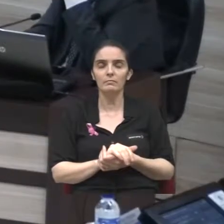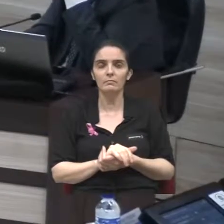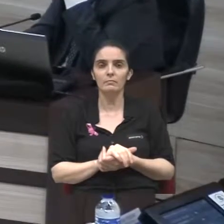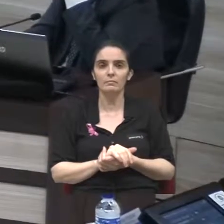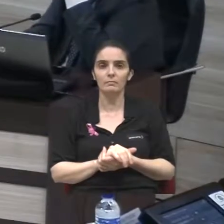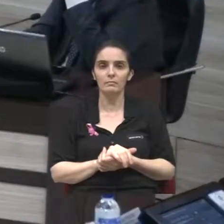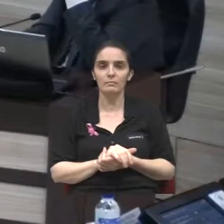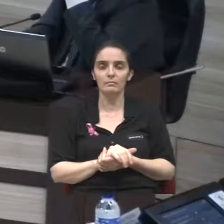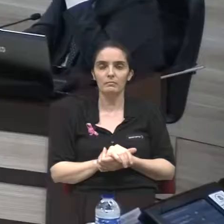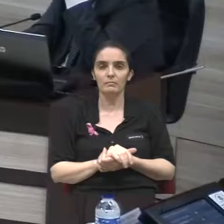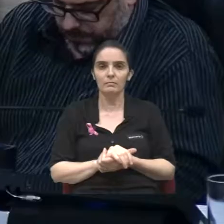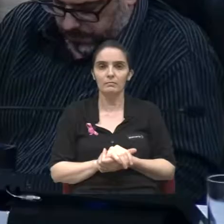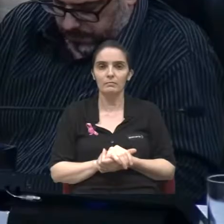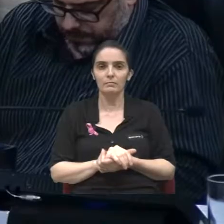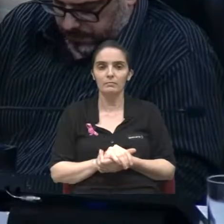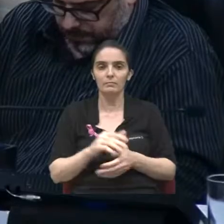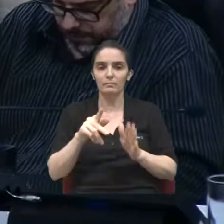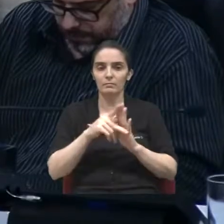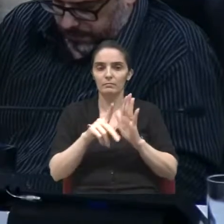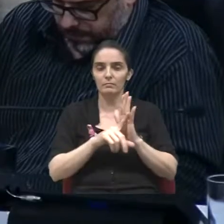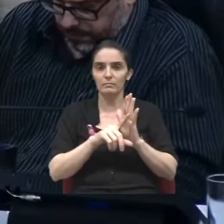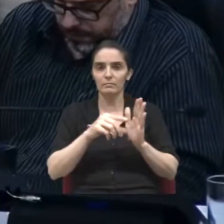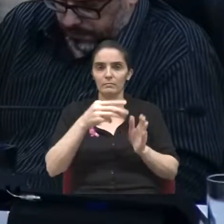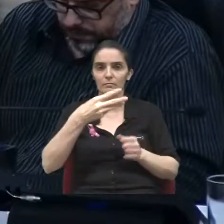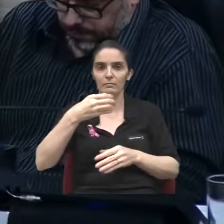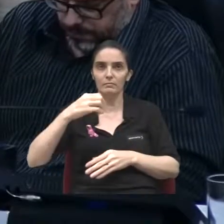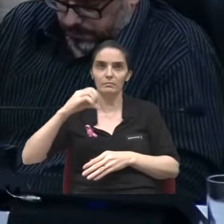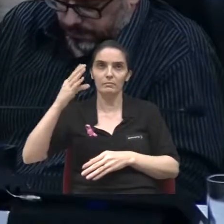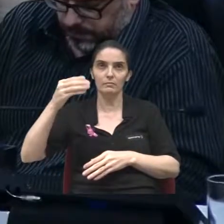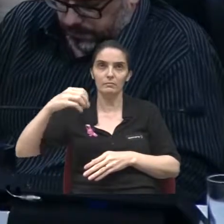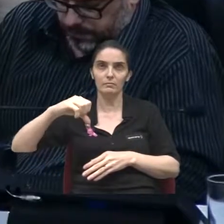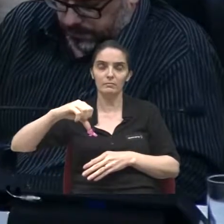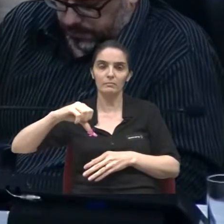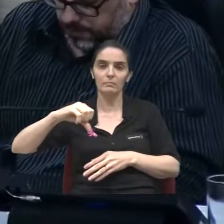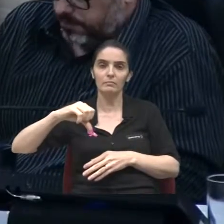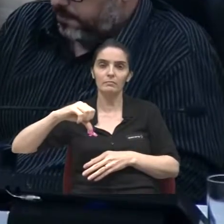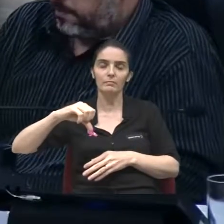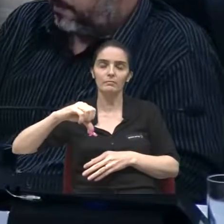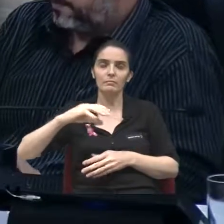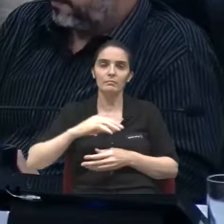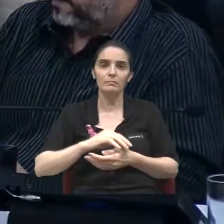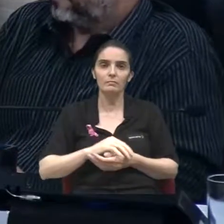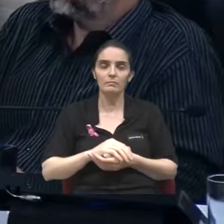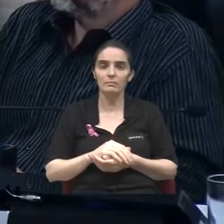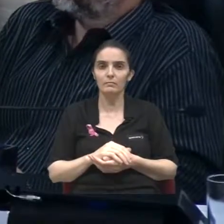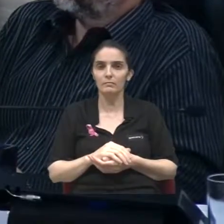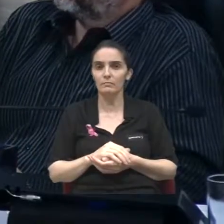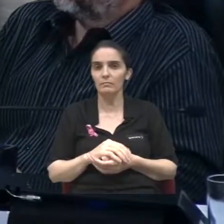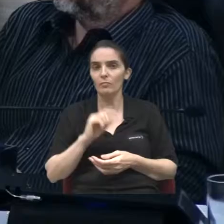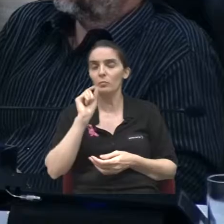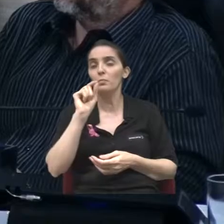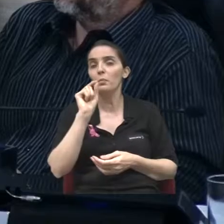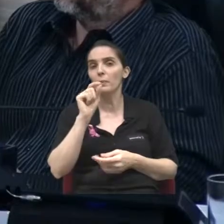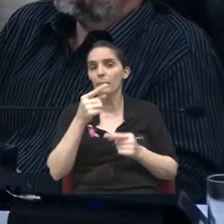faço esse projeto de lei número 39 de 2019 para que nós possamos